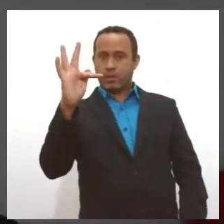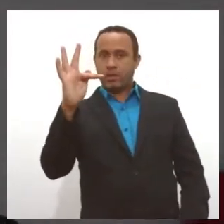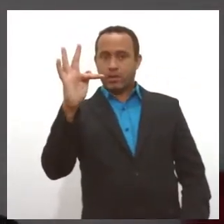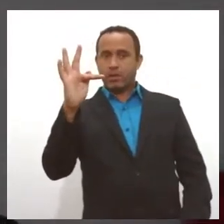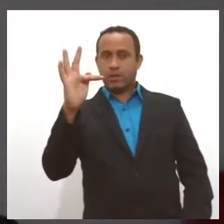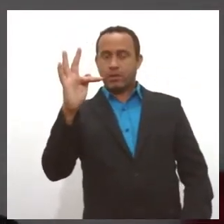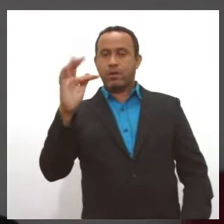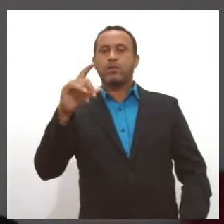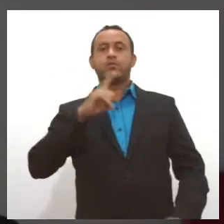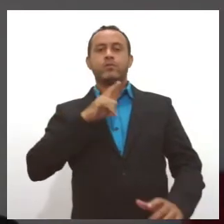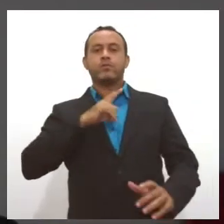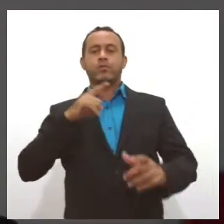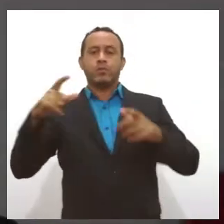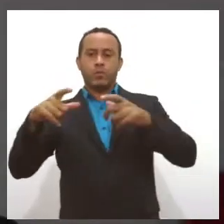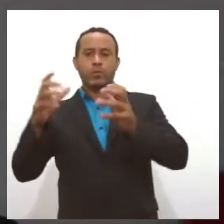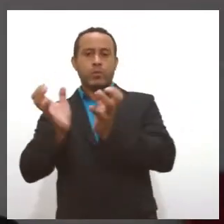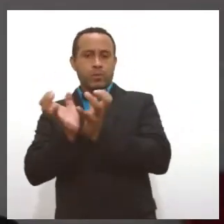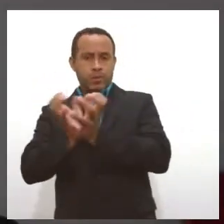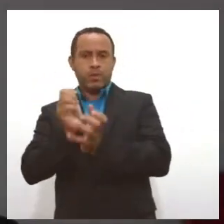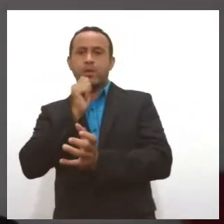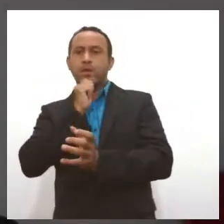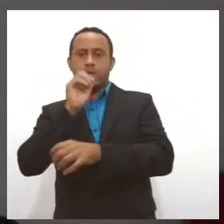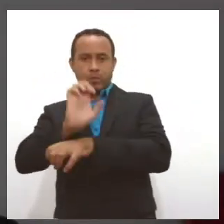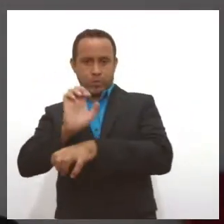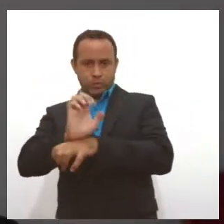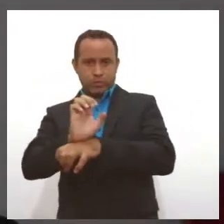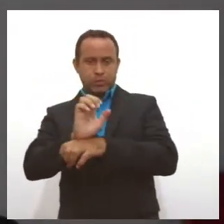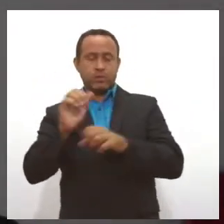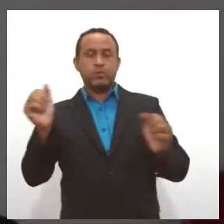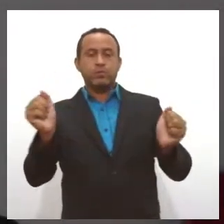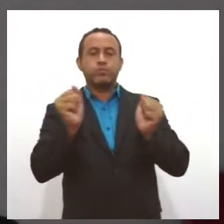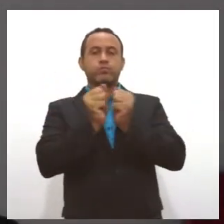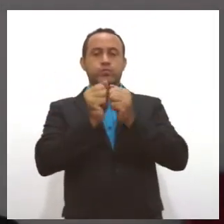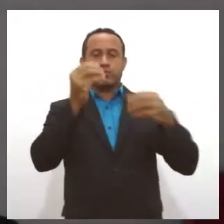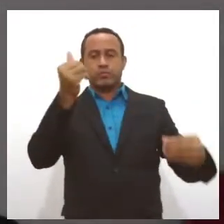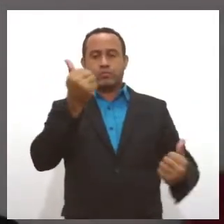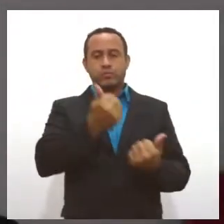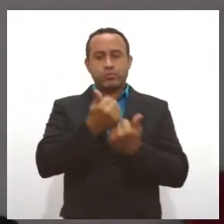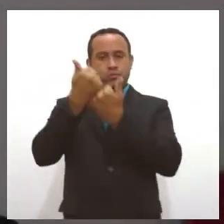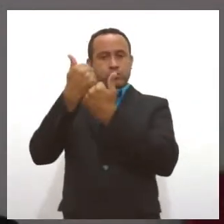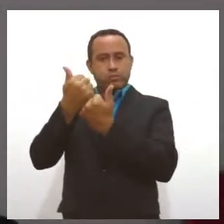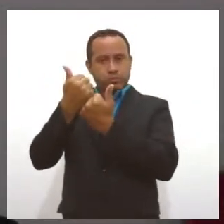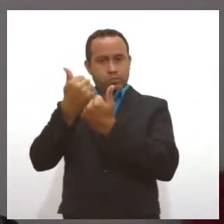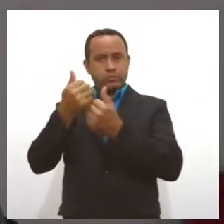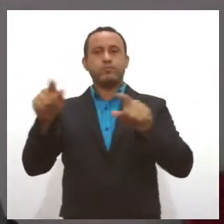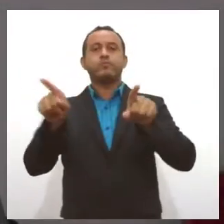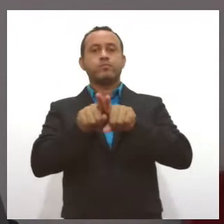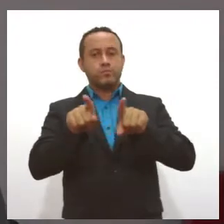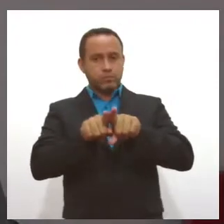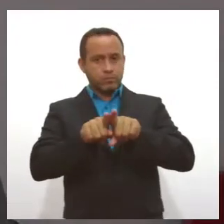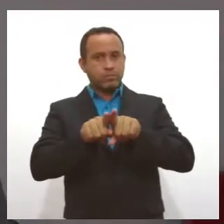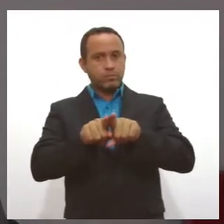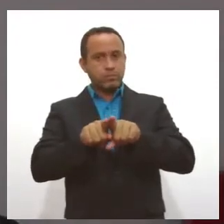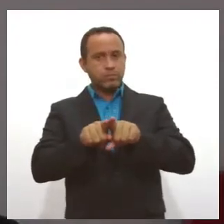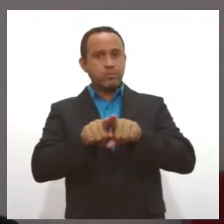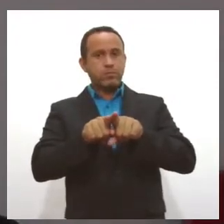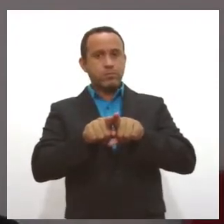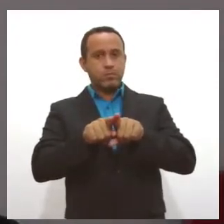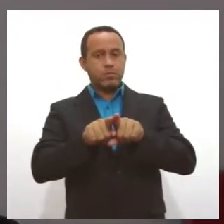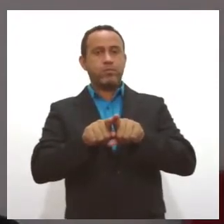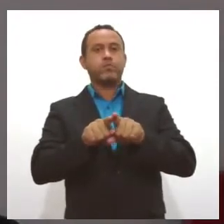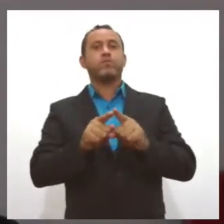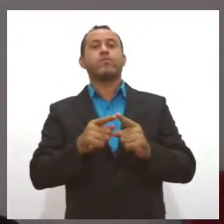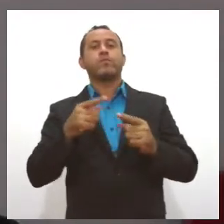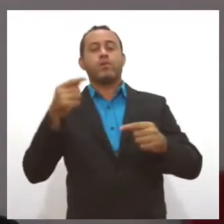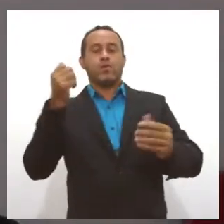um efetivo pequeno para o Estado, então nós agimos supletivamente. Então o que ocorre, por exemplo, no caso de compra de